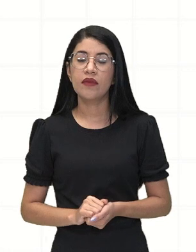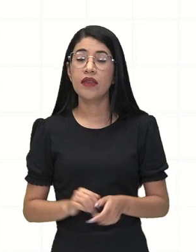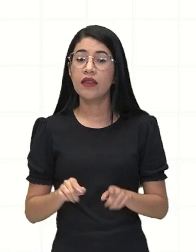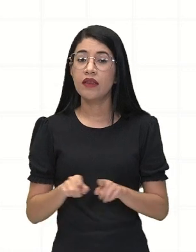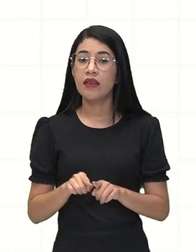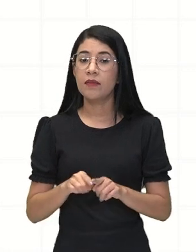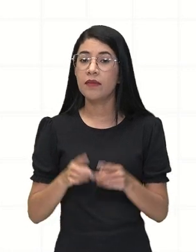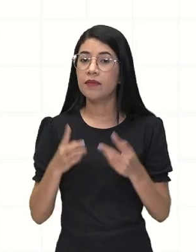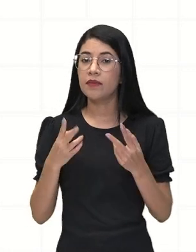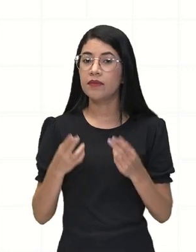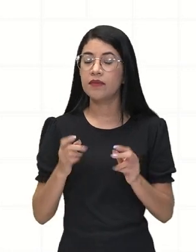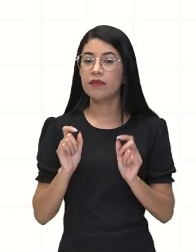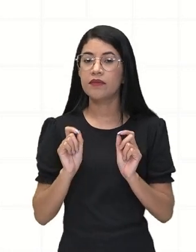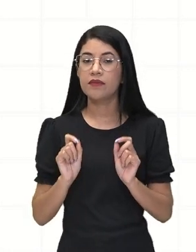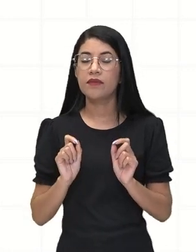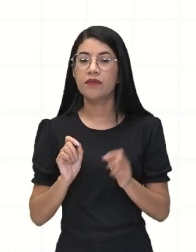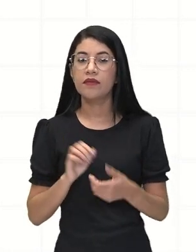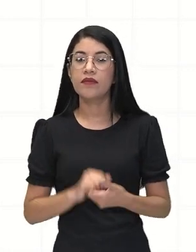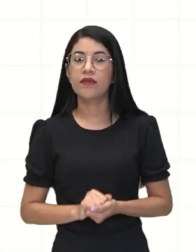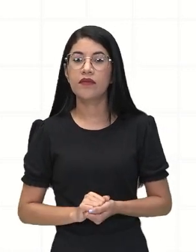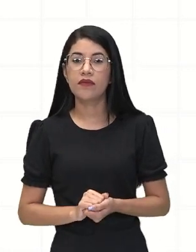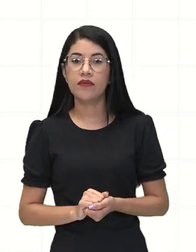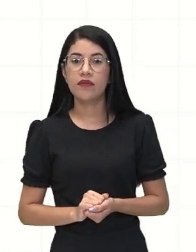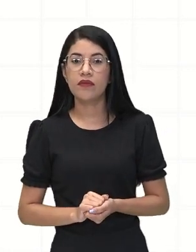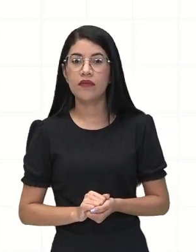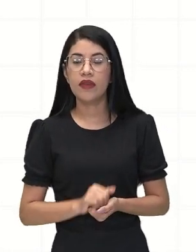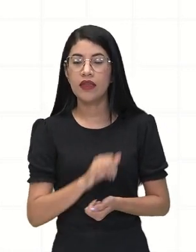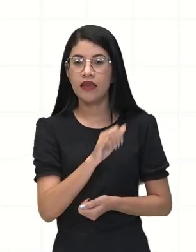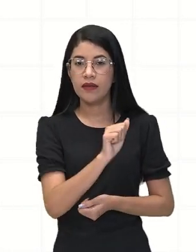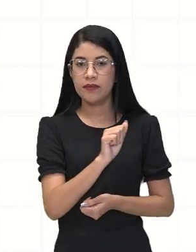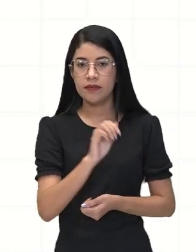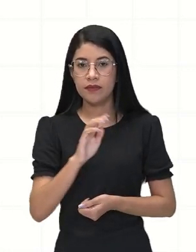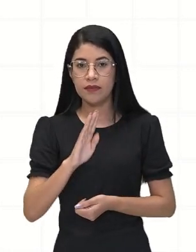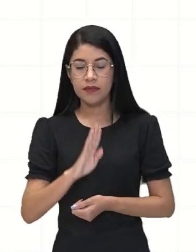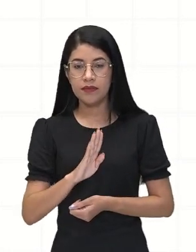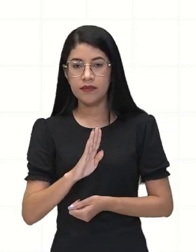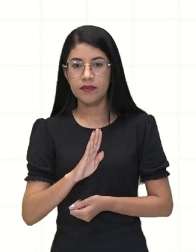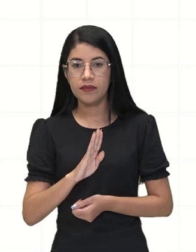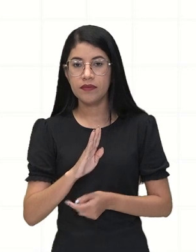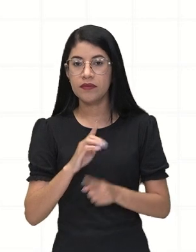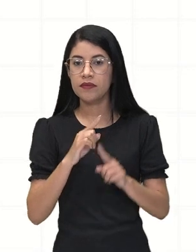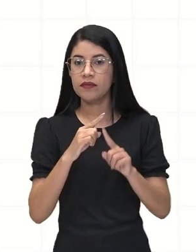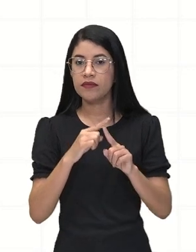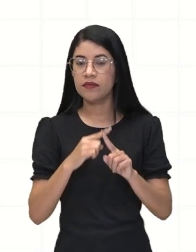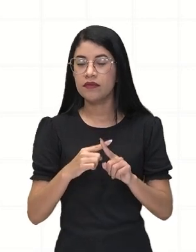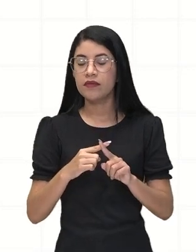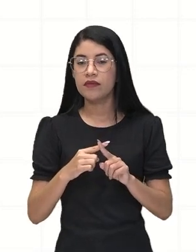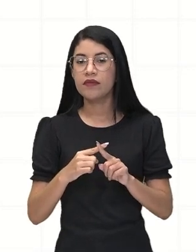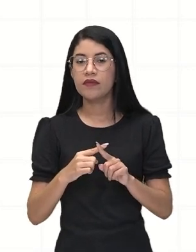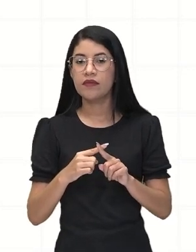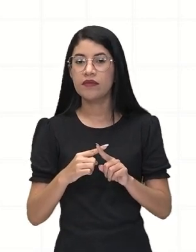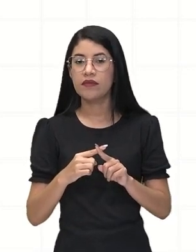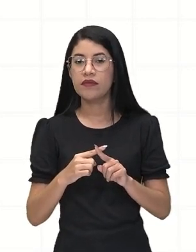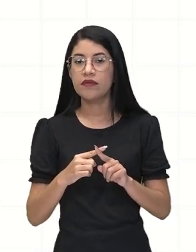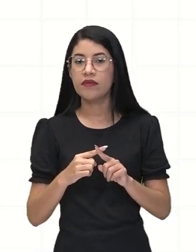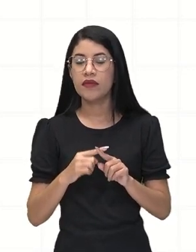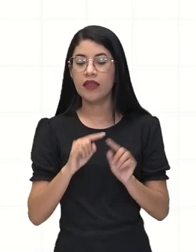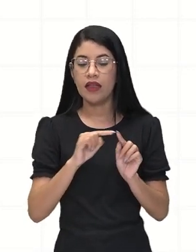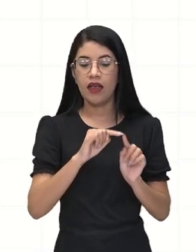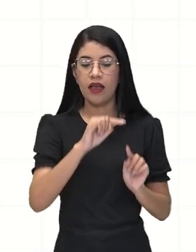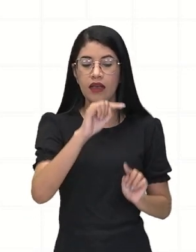ó. Eu vou ter o lado AB vezes a